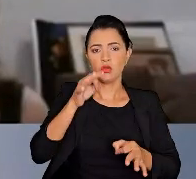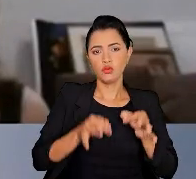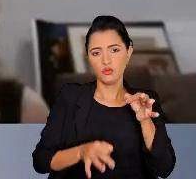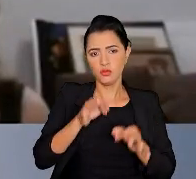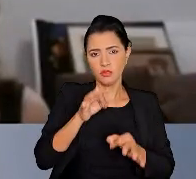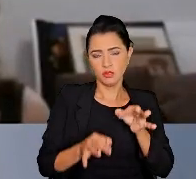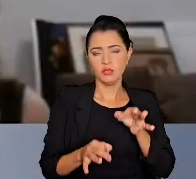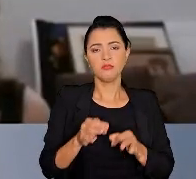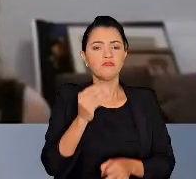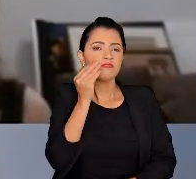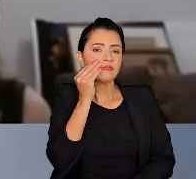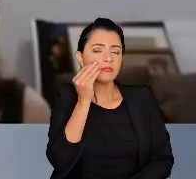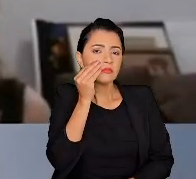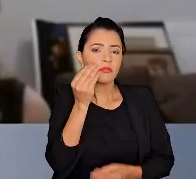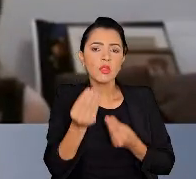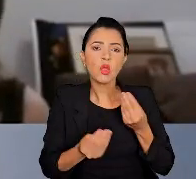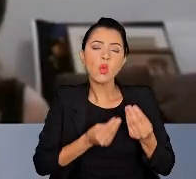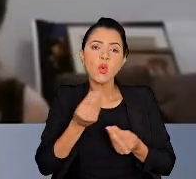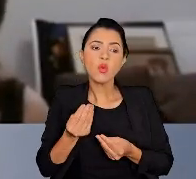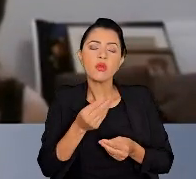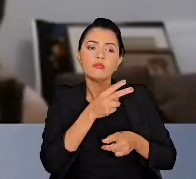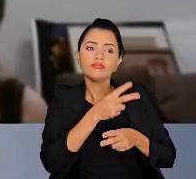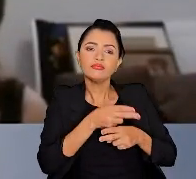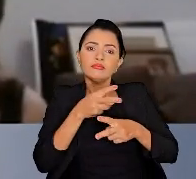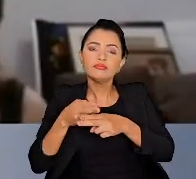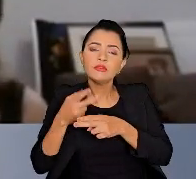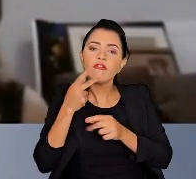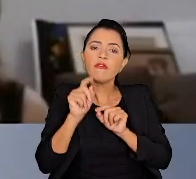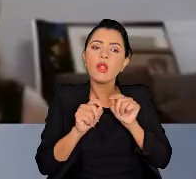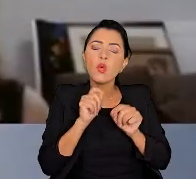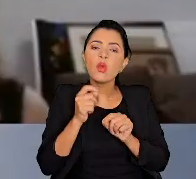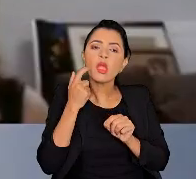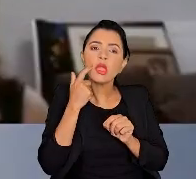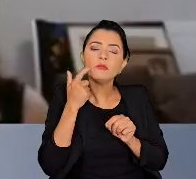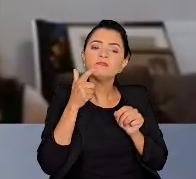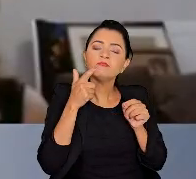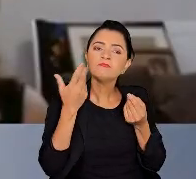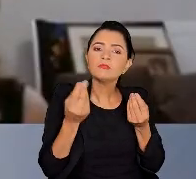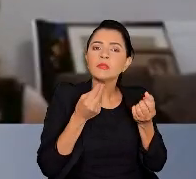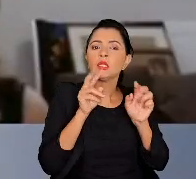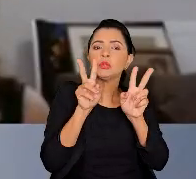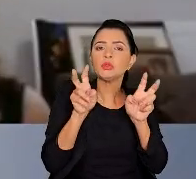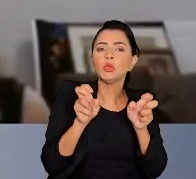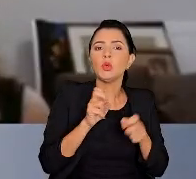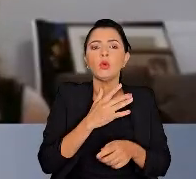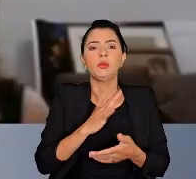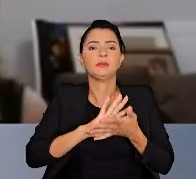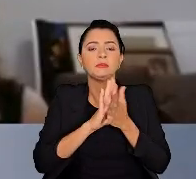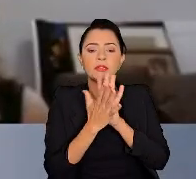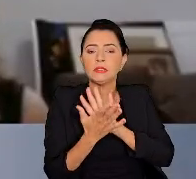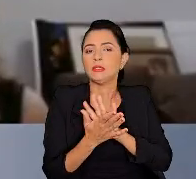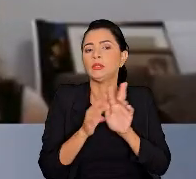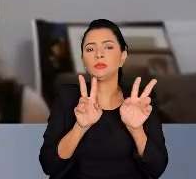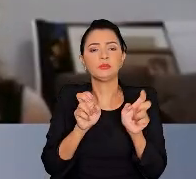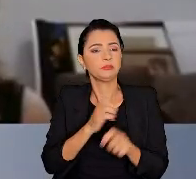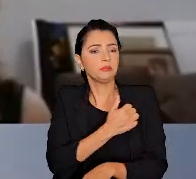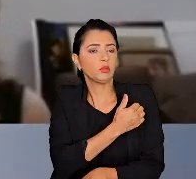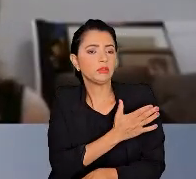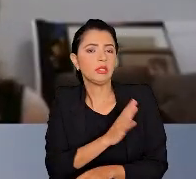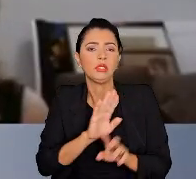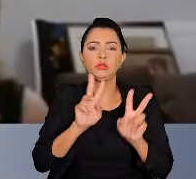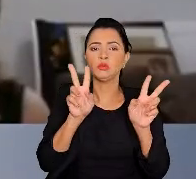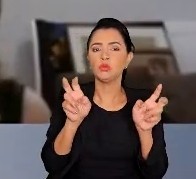temos tentado, nesses episódios, falar um pouco sobre discriminações, sobre preconceitos, sobre